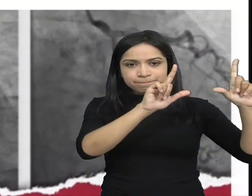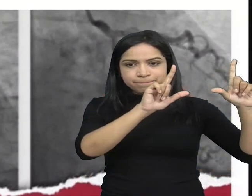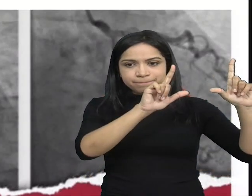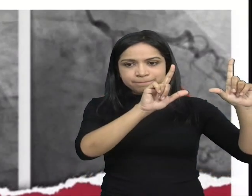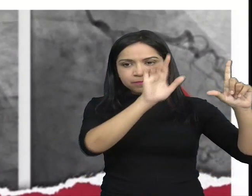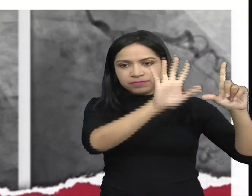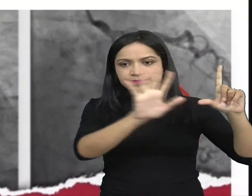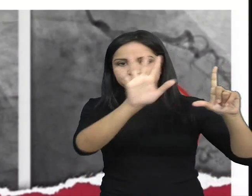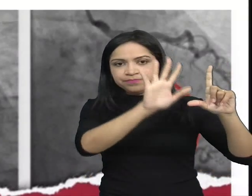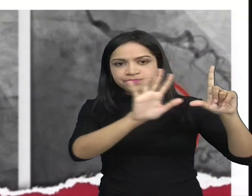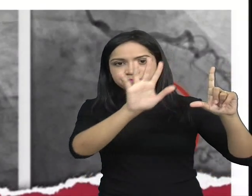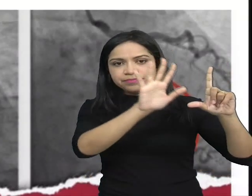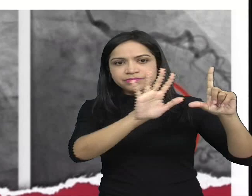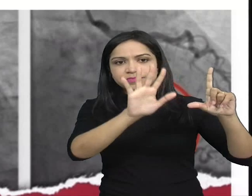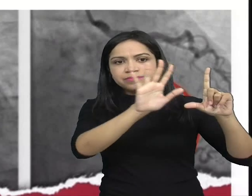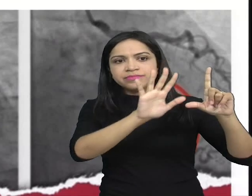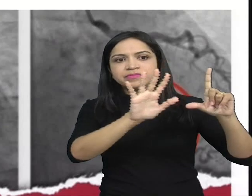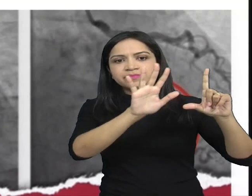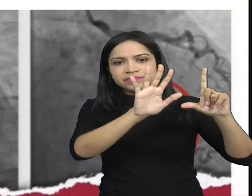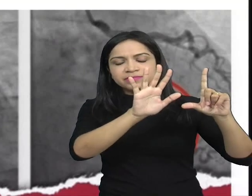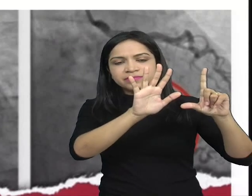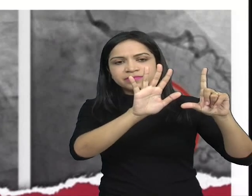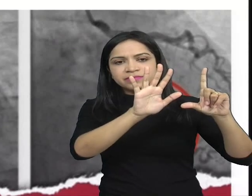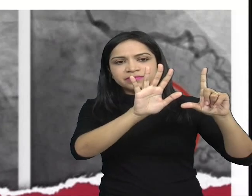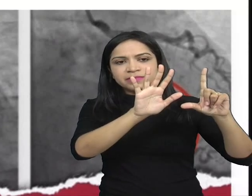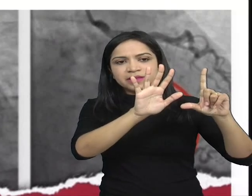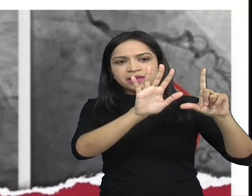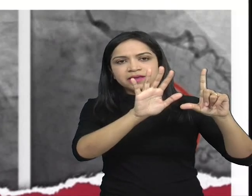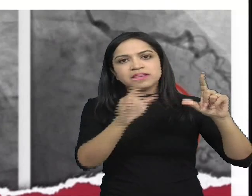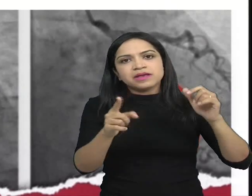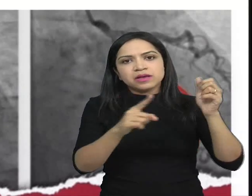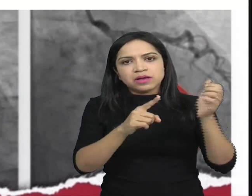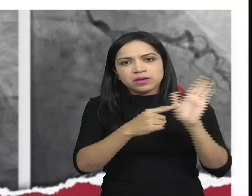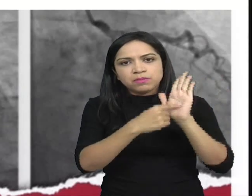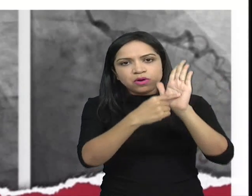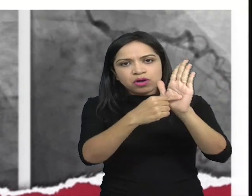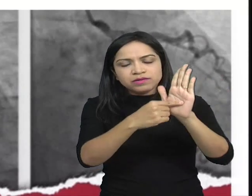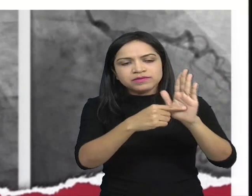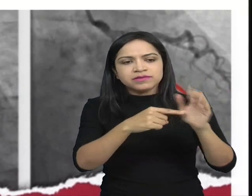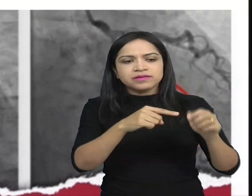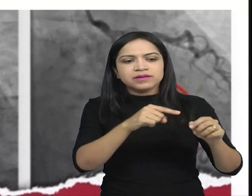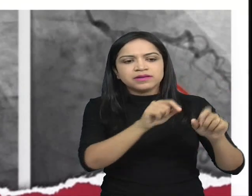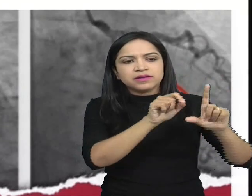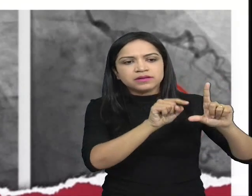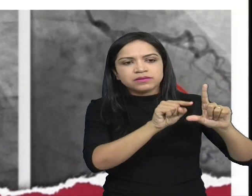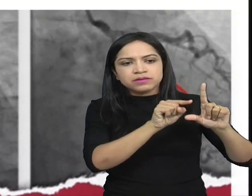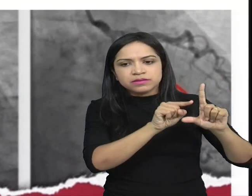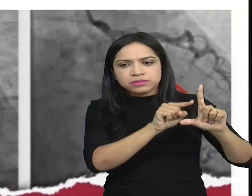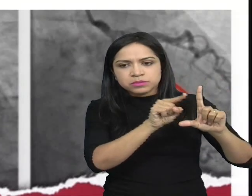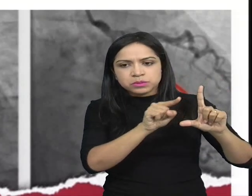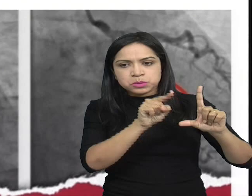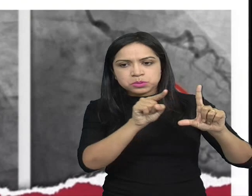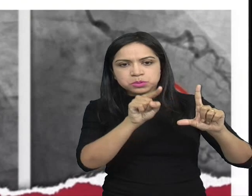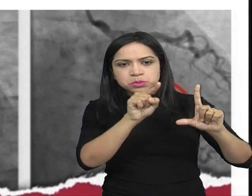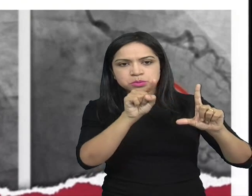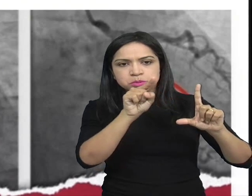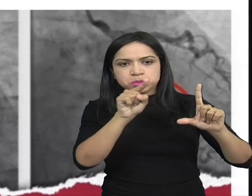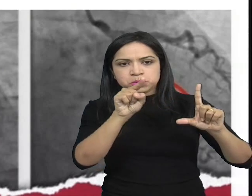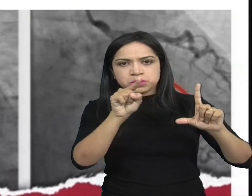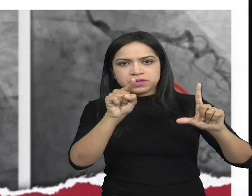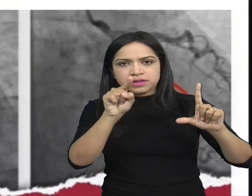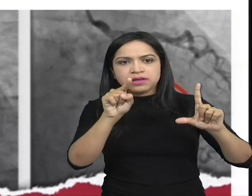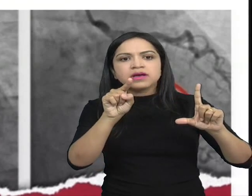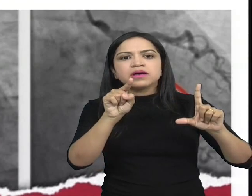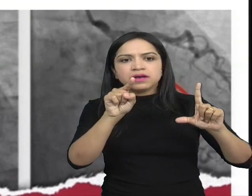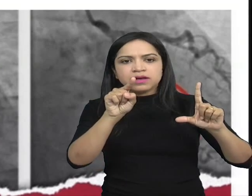do lado, e já acabou a obstrução já. Entendi. Doutor, você trouxe algum coração, tipo um coração bom e um coração ruim, para a gente